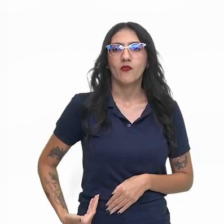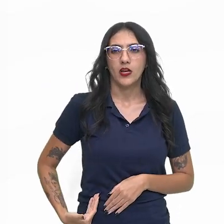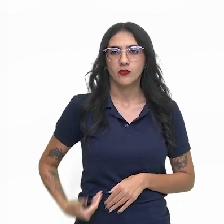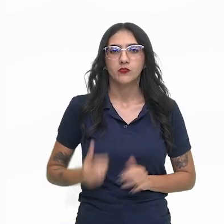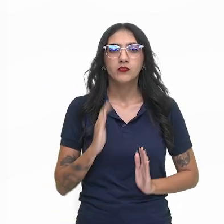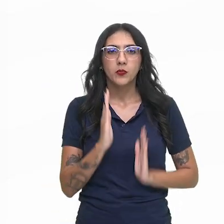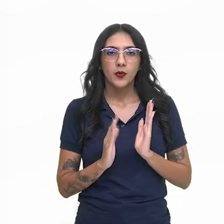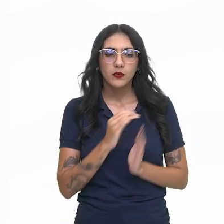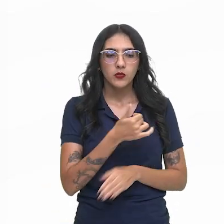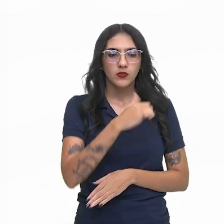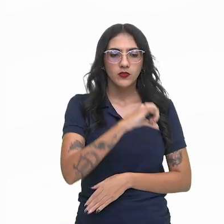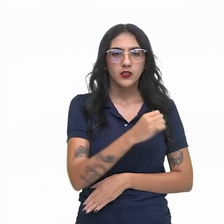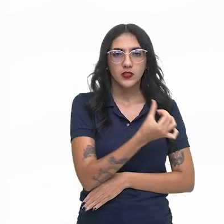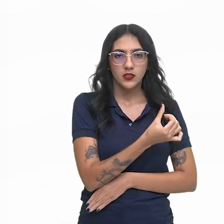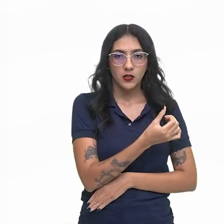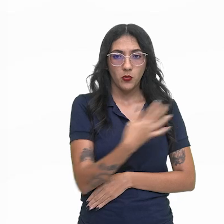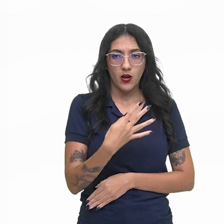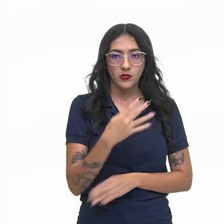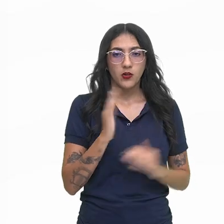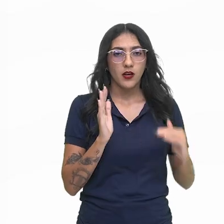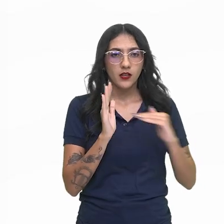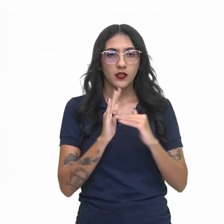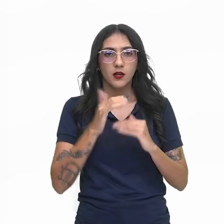entre 1964 e